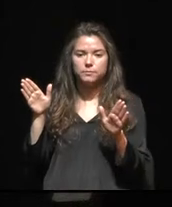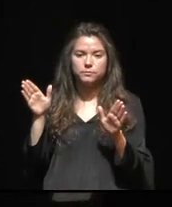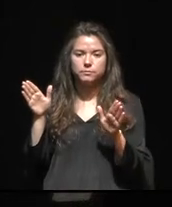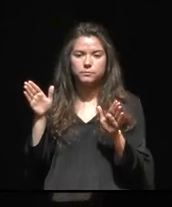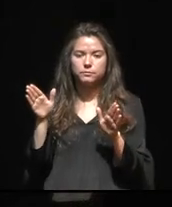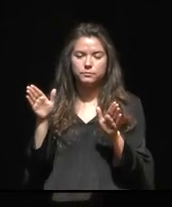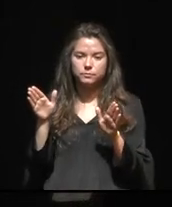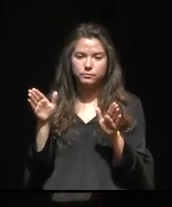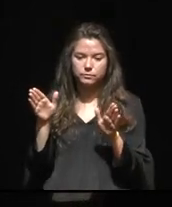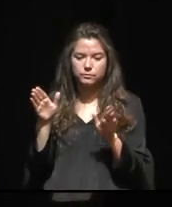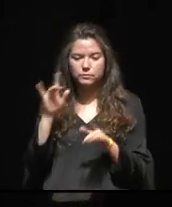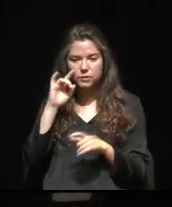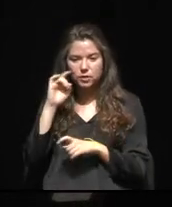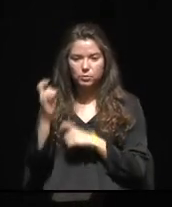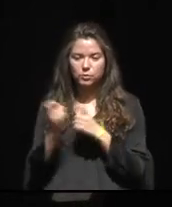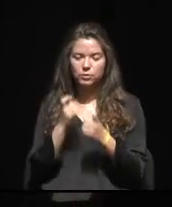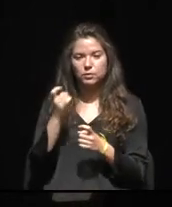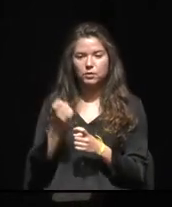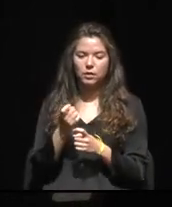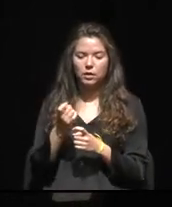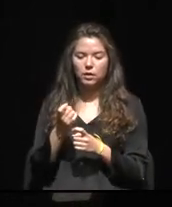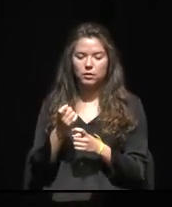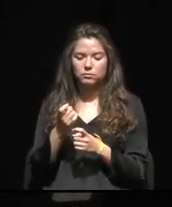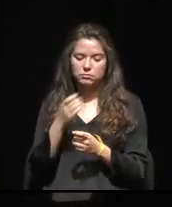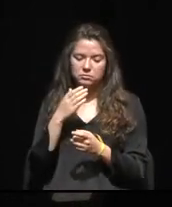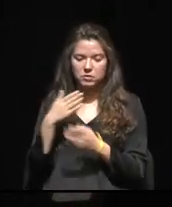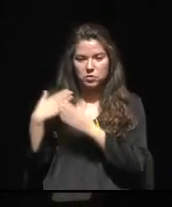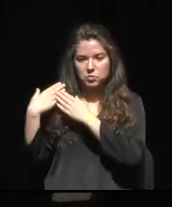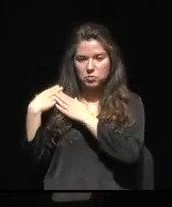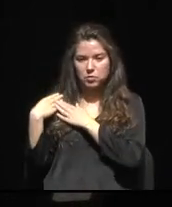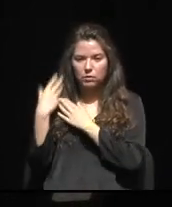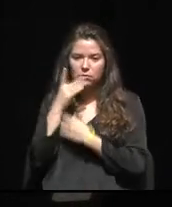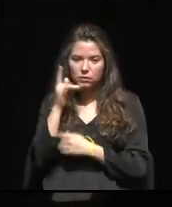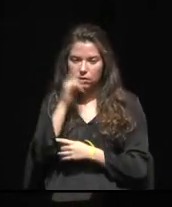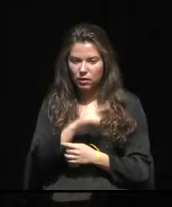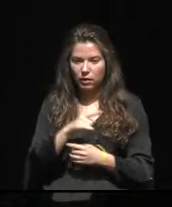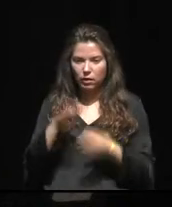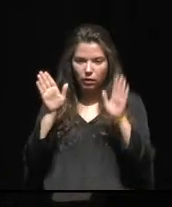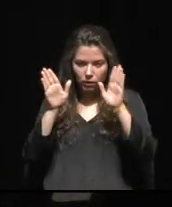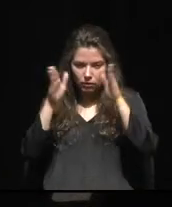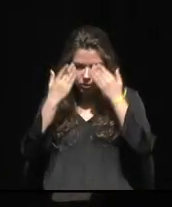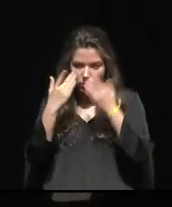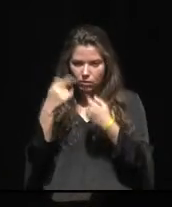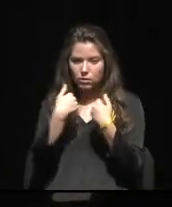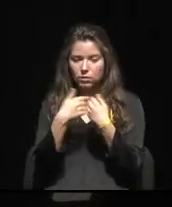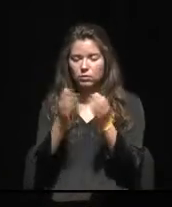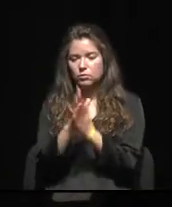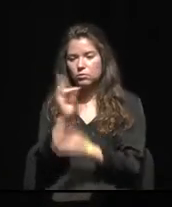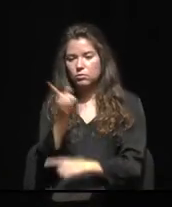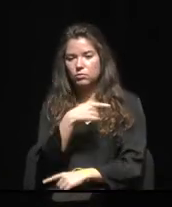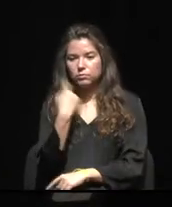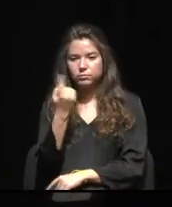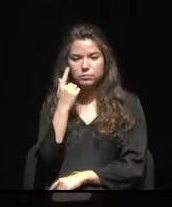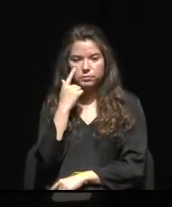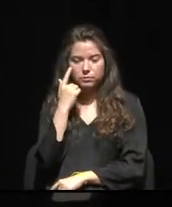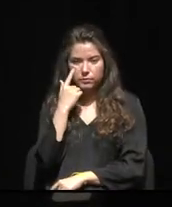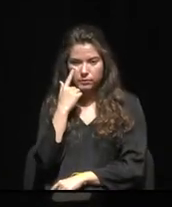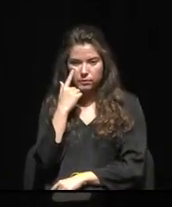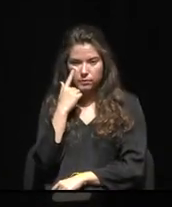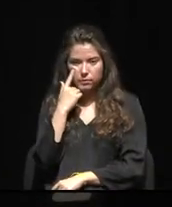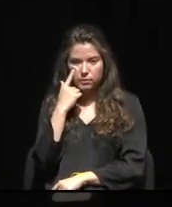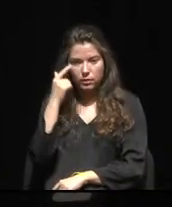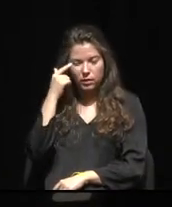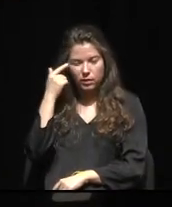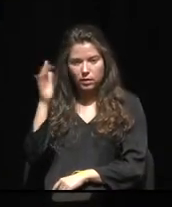e procurando de responsabilizar aquelas ditaduras que todos nós conhecemos na